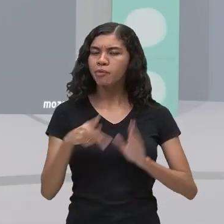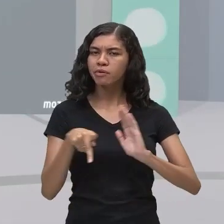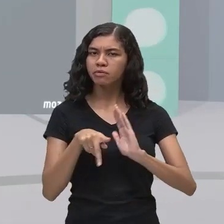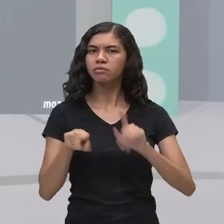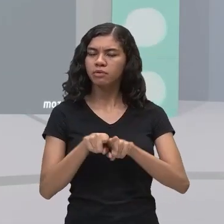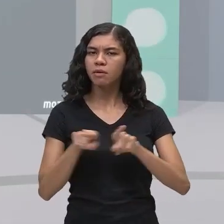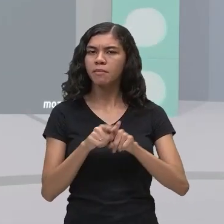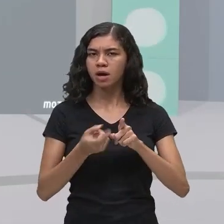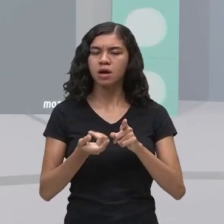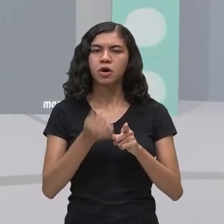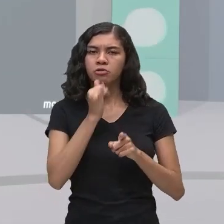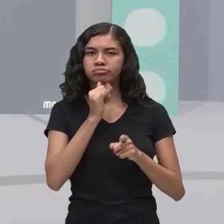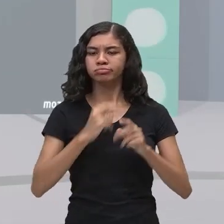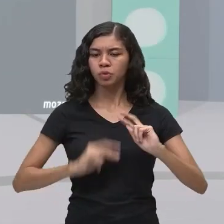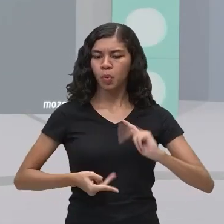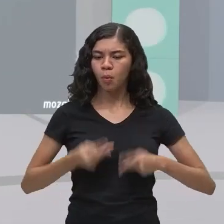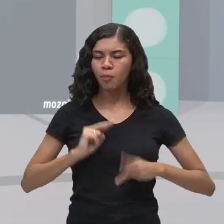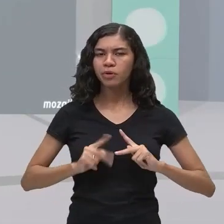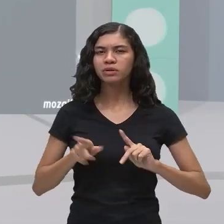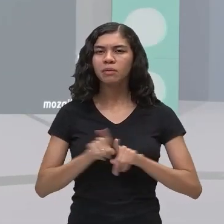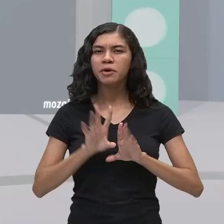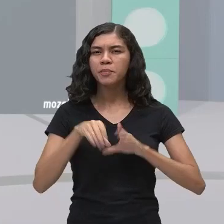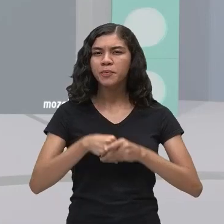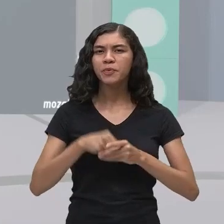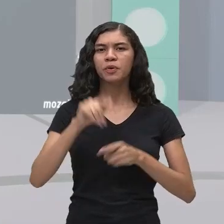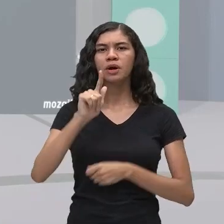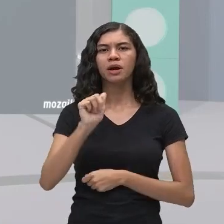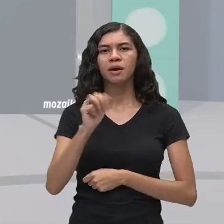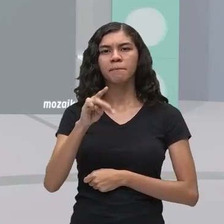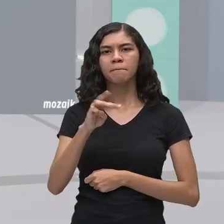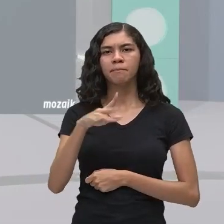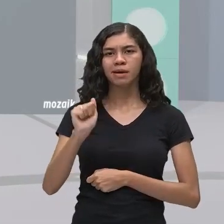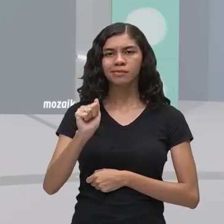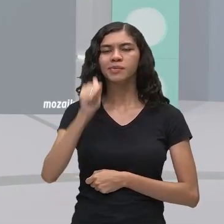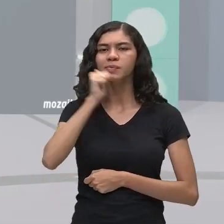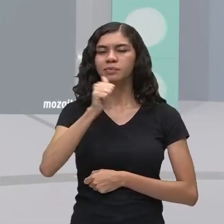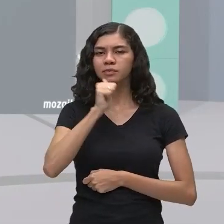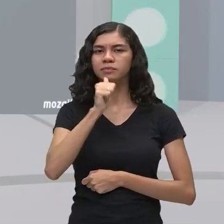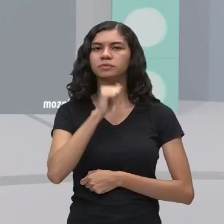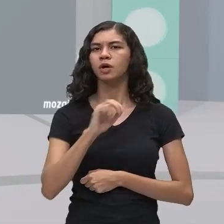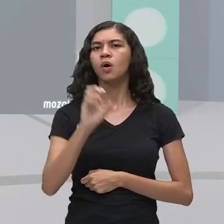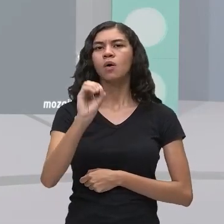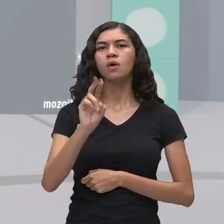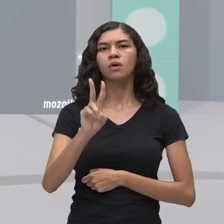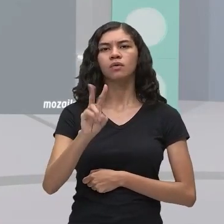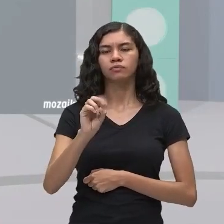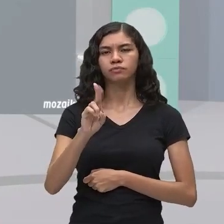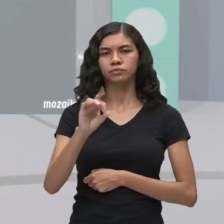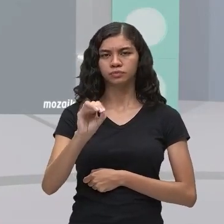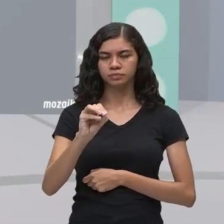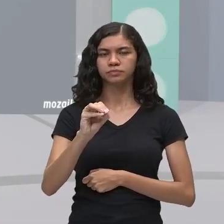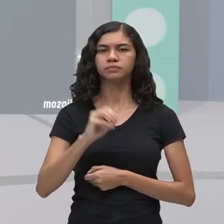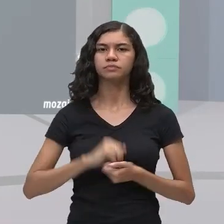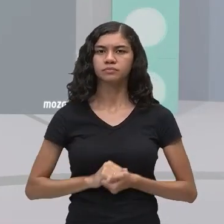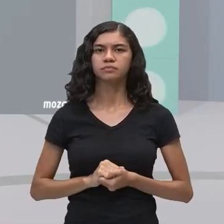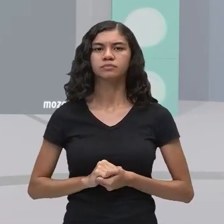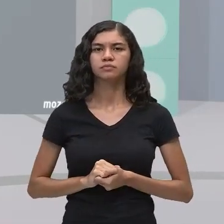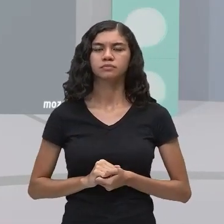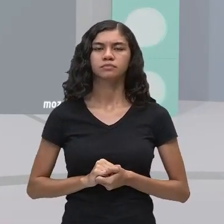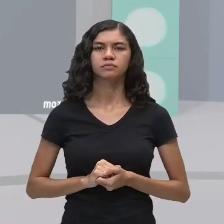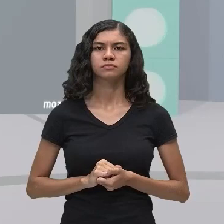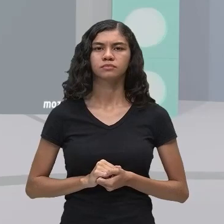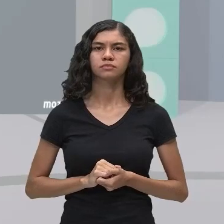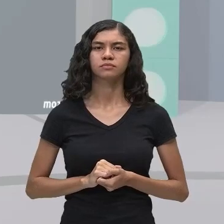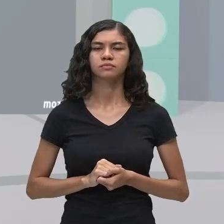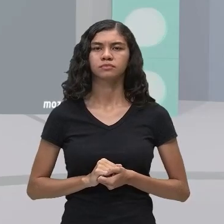também armazenam o gameta feminino, que é o ovócito secundário ou óvulo, como também é chamado. Vamos